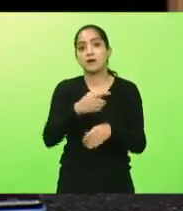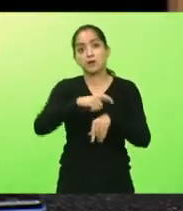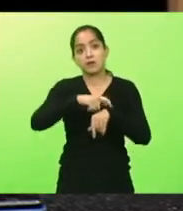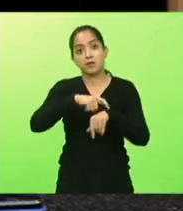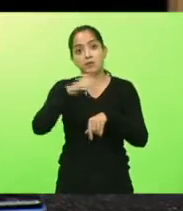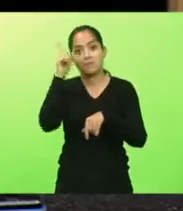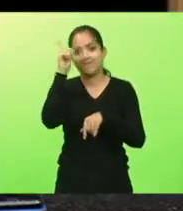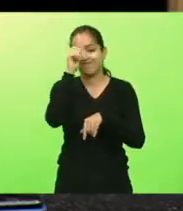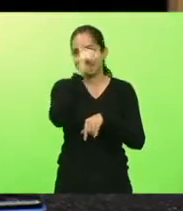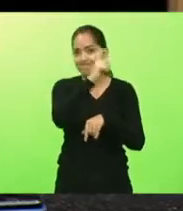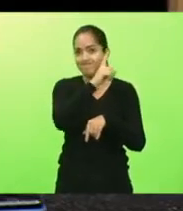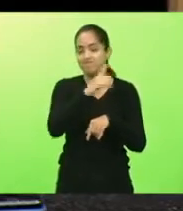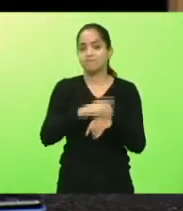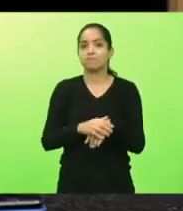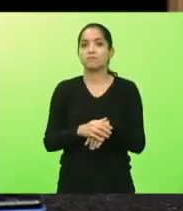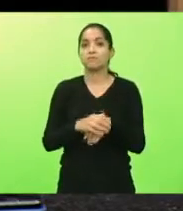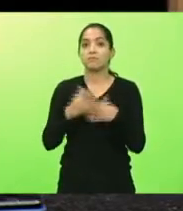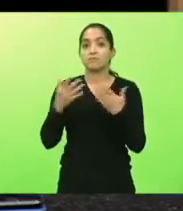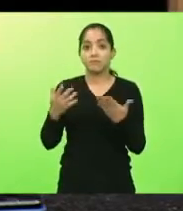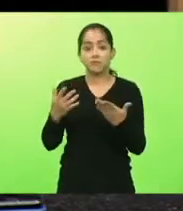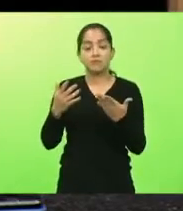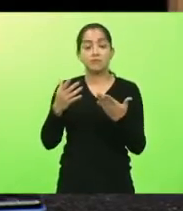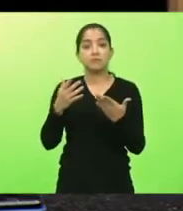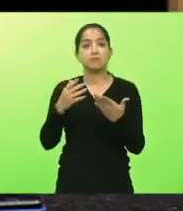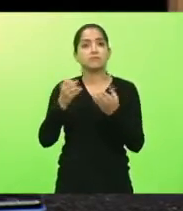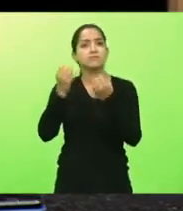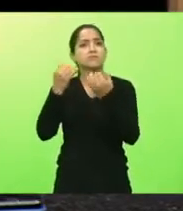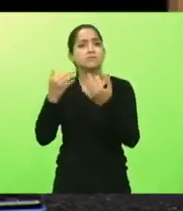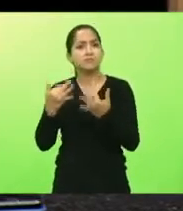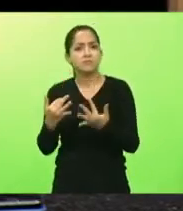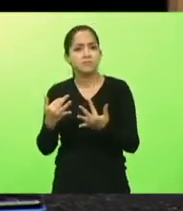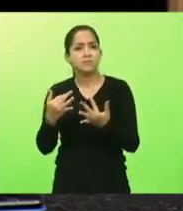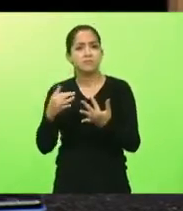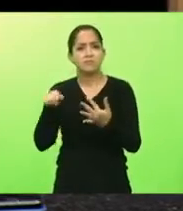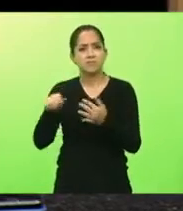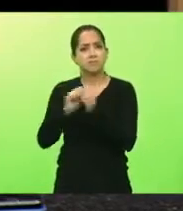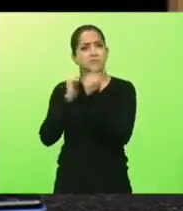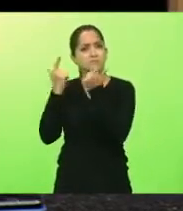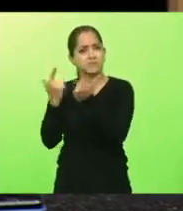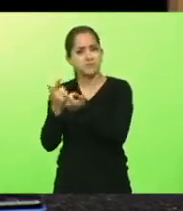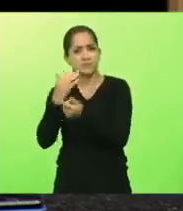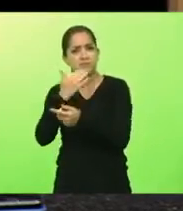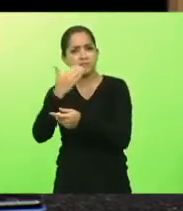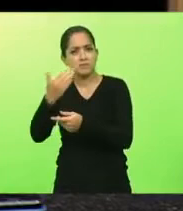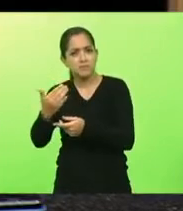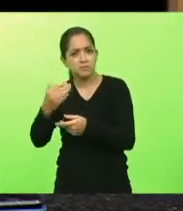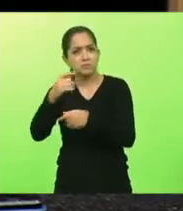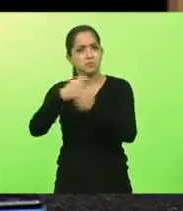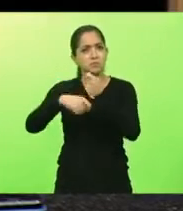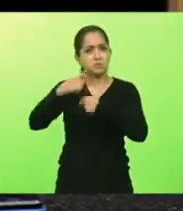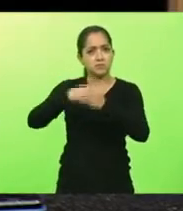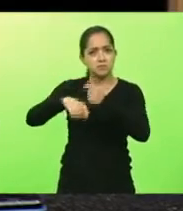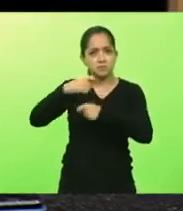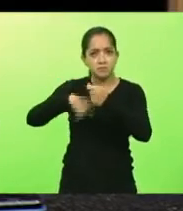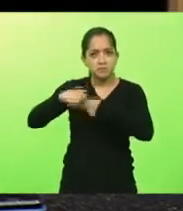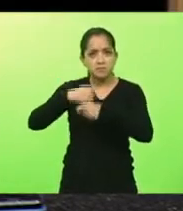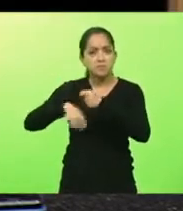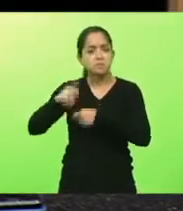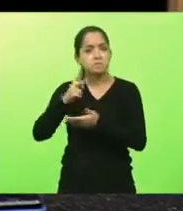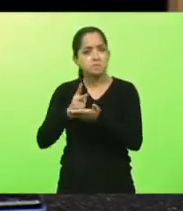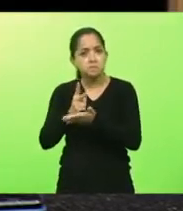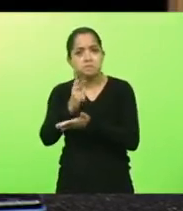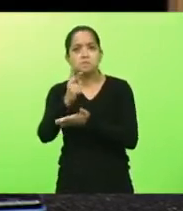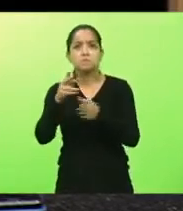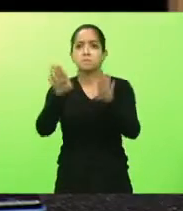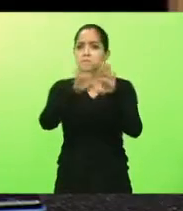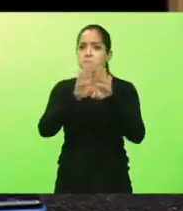extremamente difícil. E aí vem também um comentário. Poxa, mas não foi a Assembleia que pediu para que a economia continuasse, que não